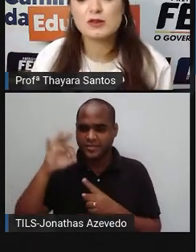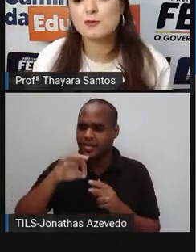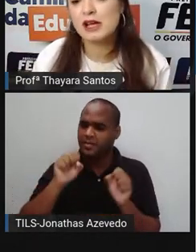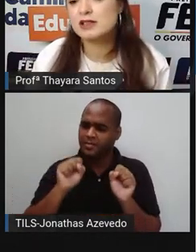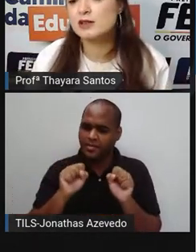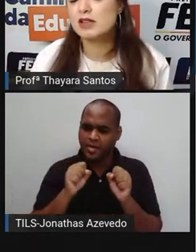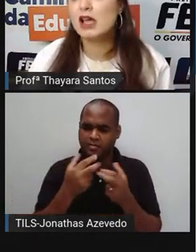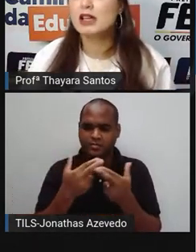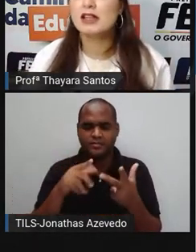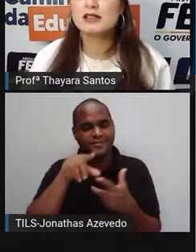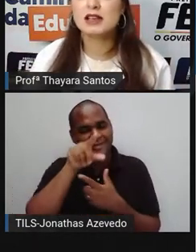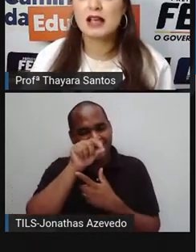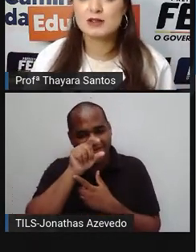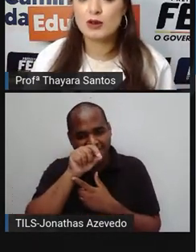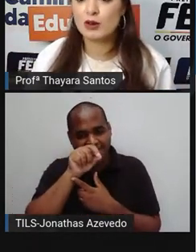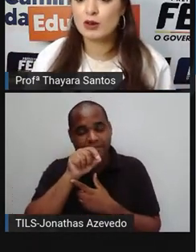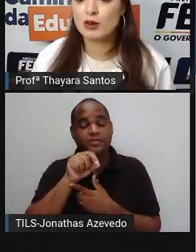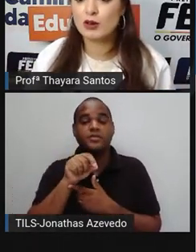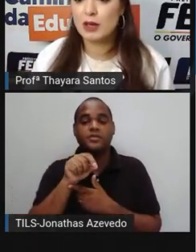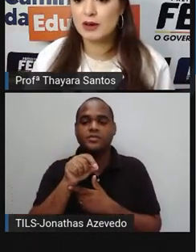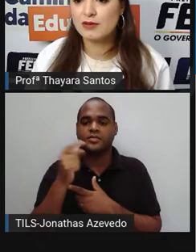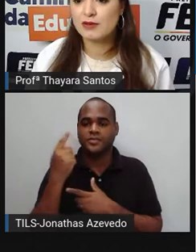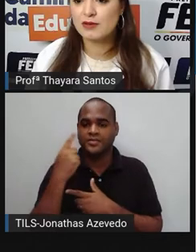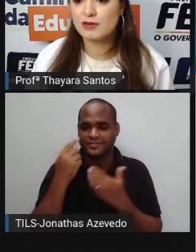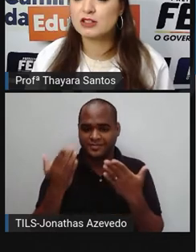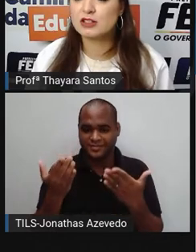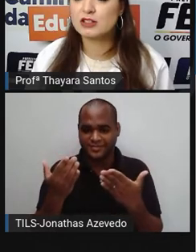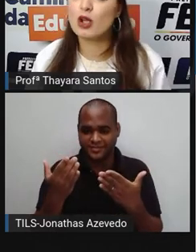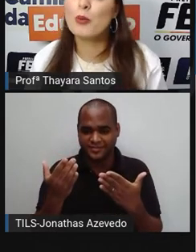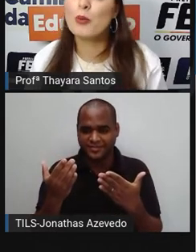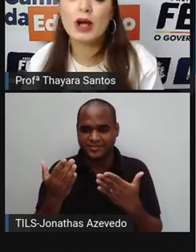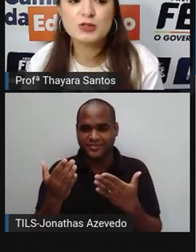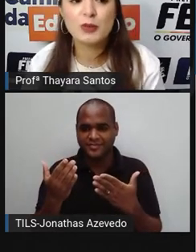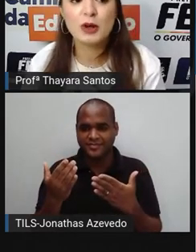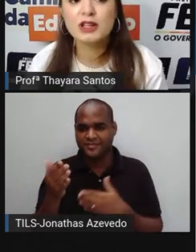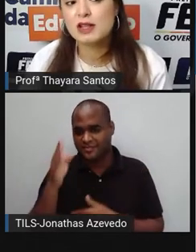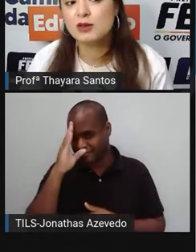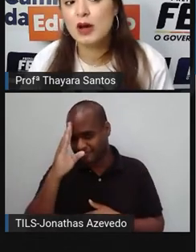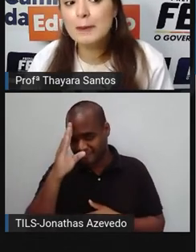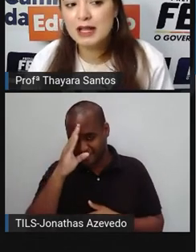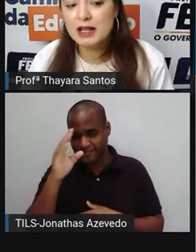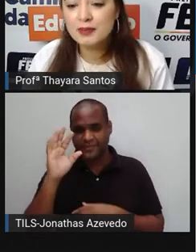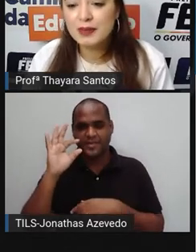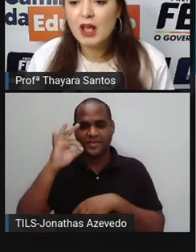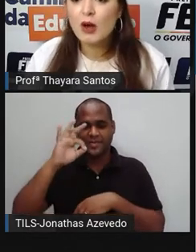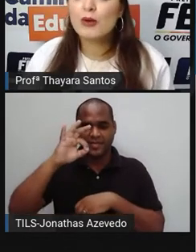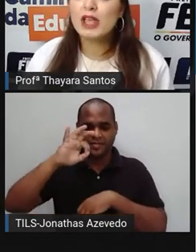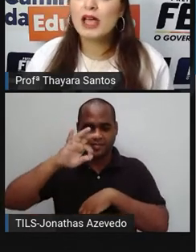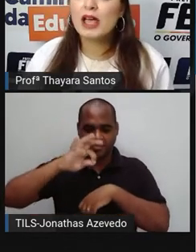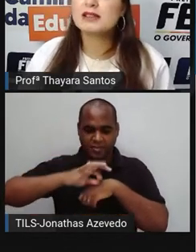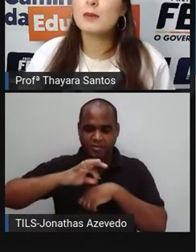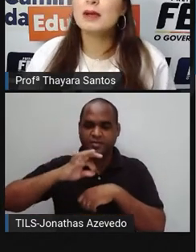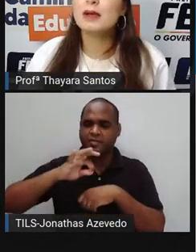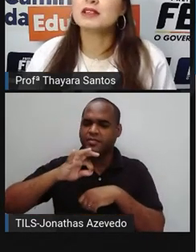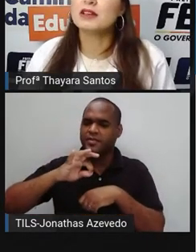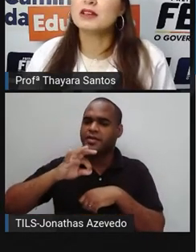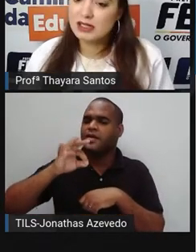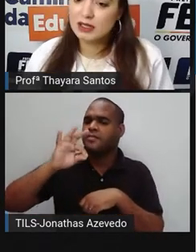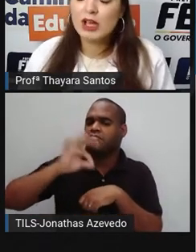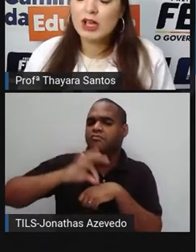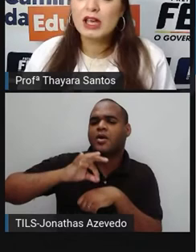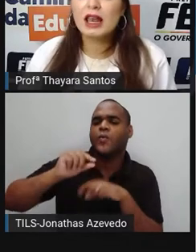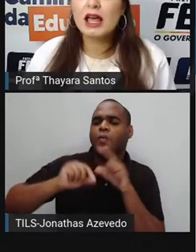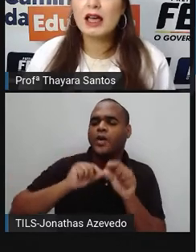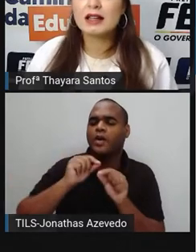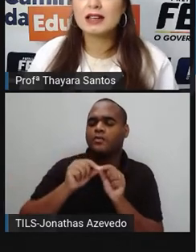mais podem também seus pássaros nesse caso que eu coloquei para vocês a gente tem como a gente pode usar do abelha O que é que essa abelha